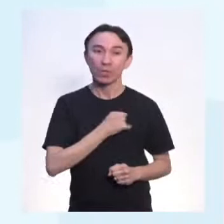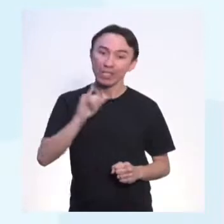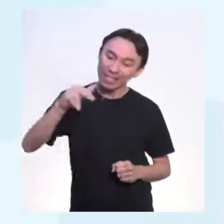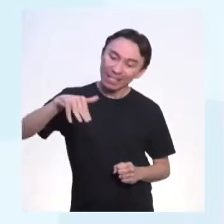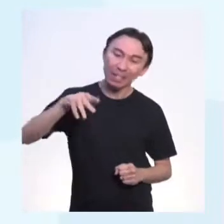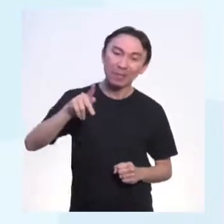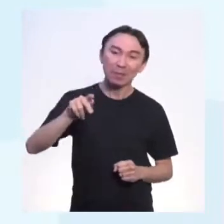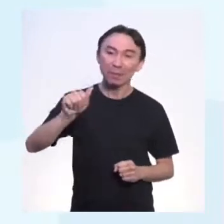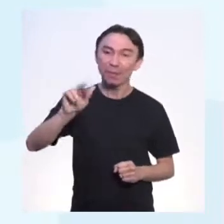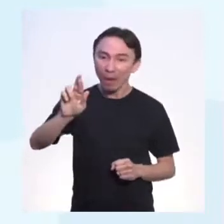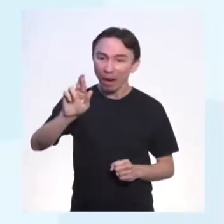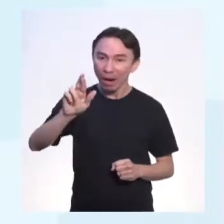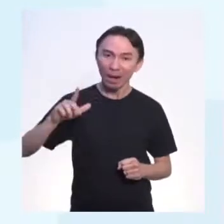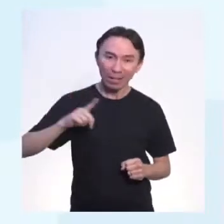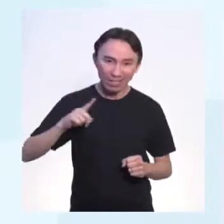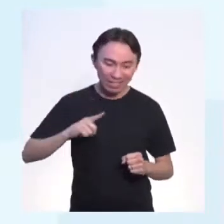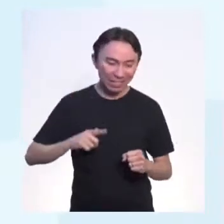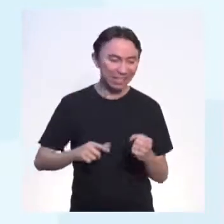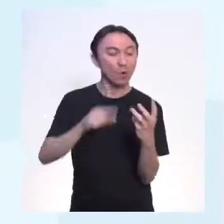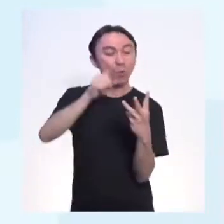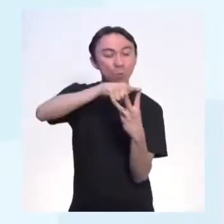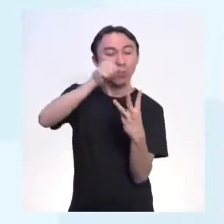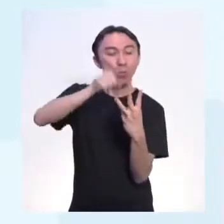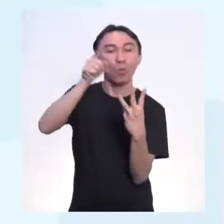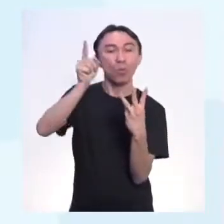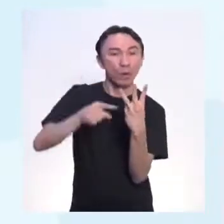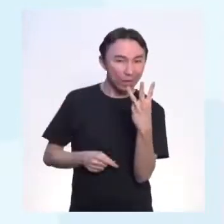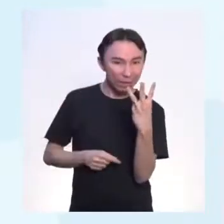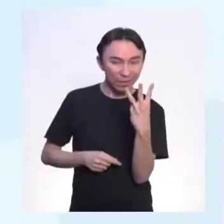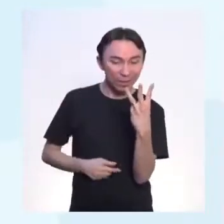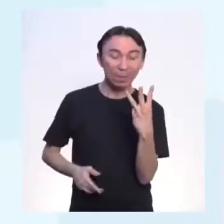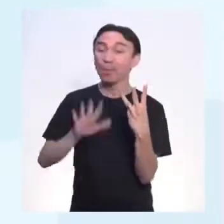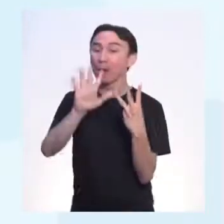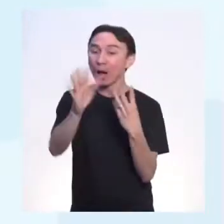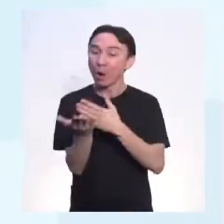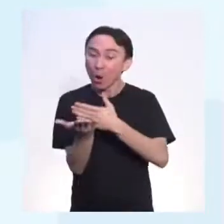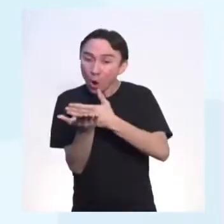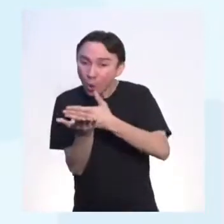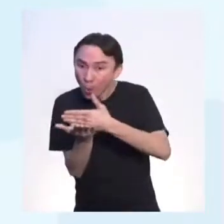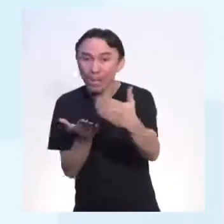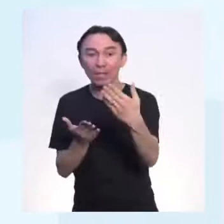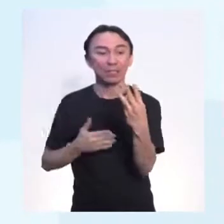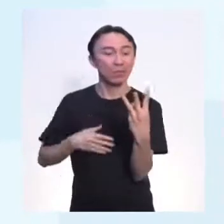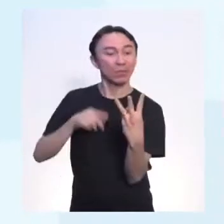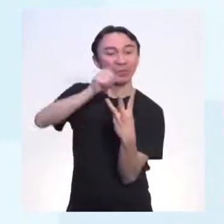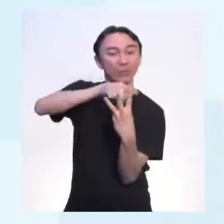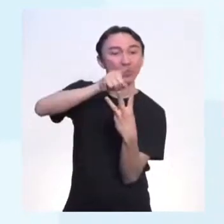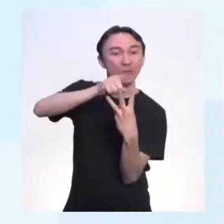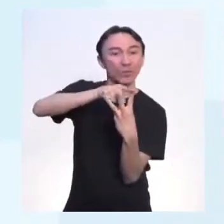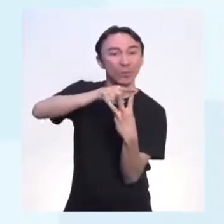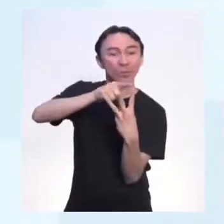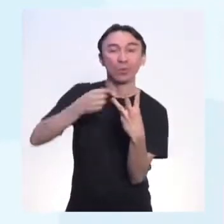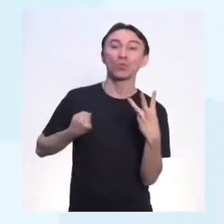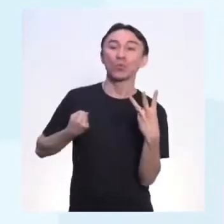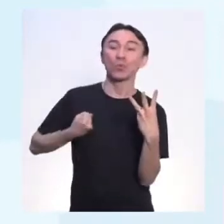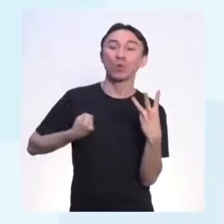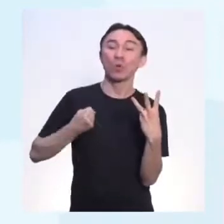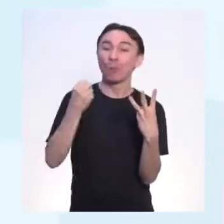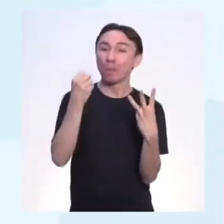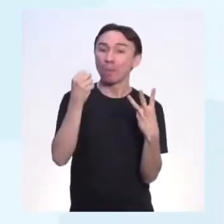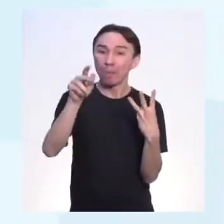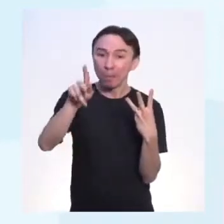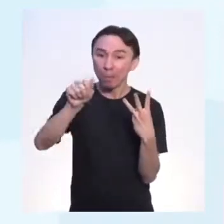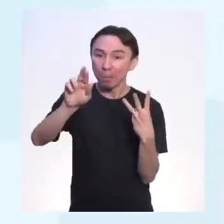de 3 algarismos e começados por um algarismo par. Aqui eu quero que vocês prestem